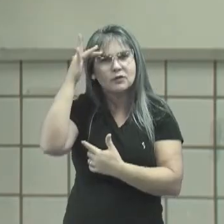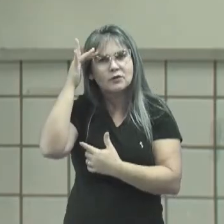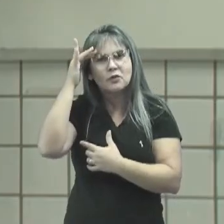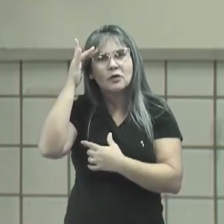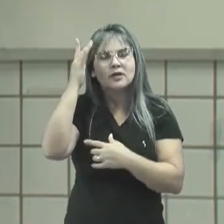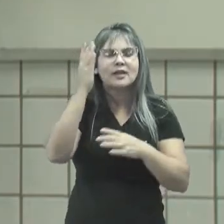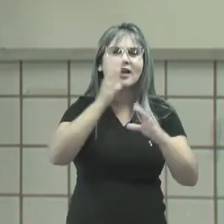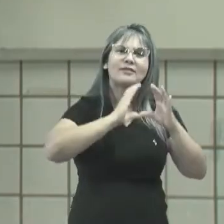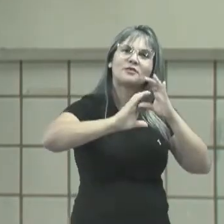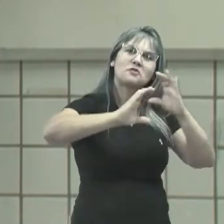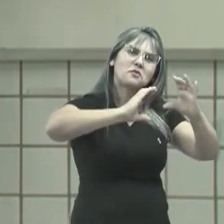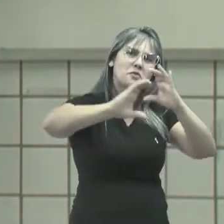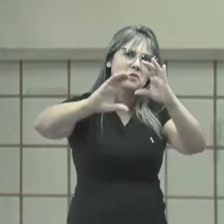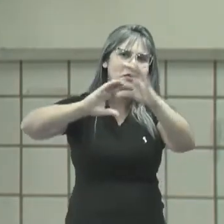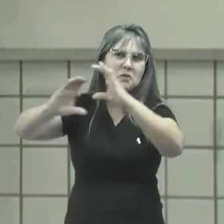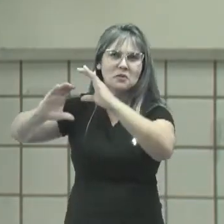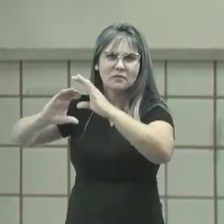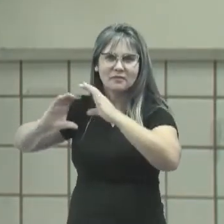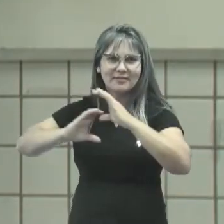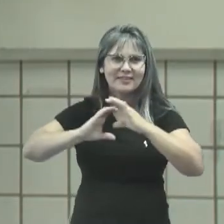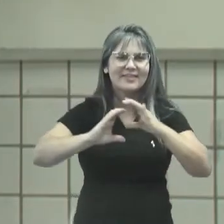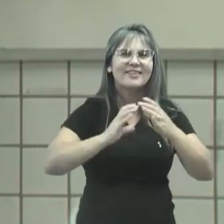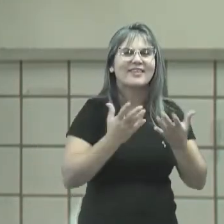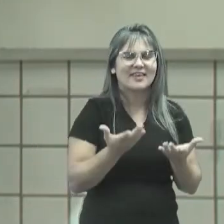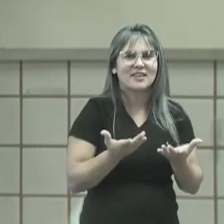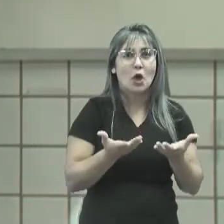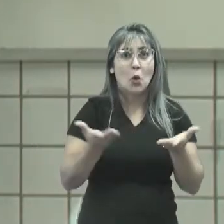gente não precisa nem na casa de ninguém, a gente pode ali pela